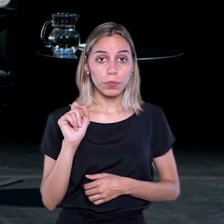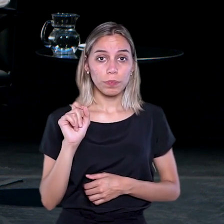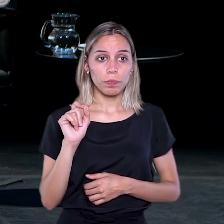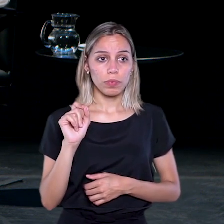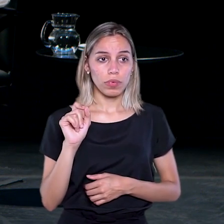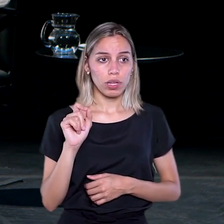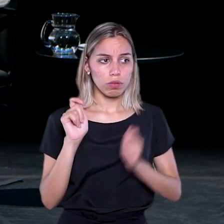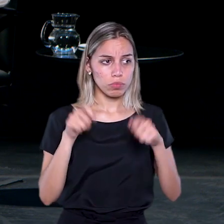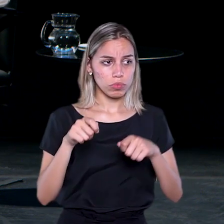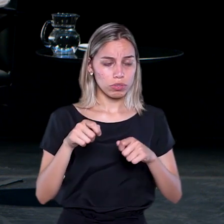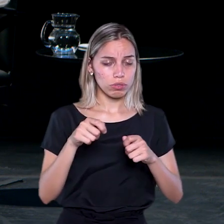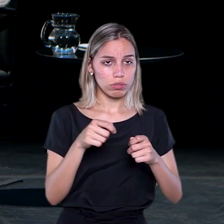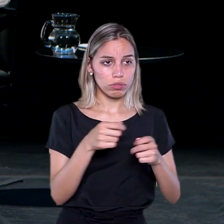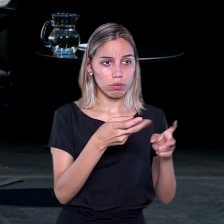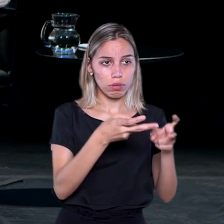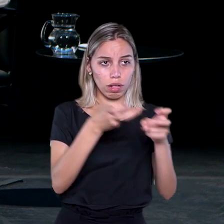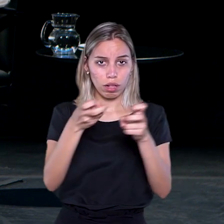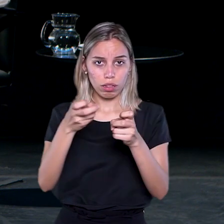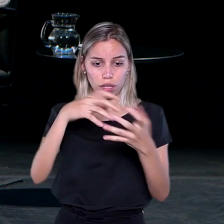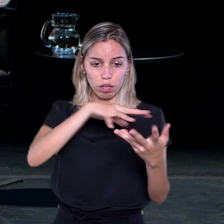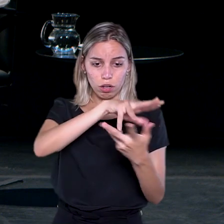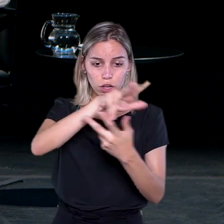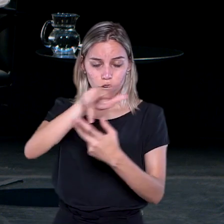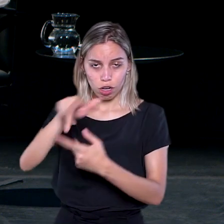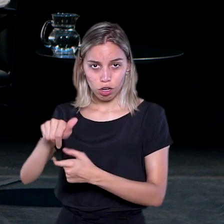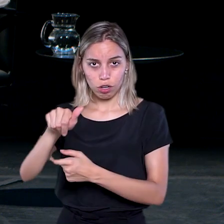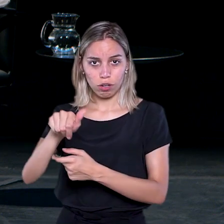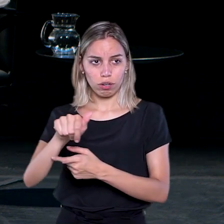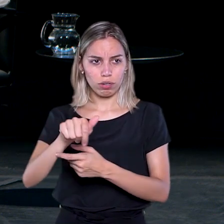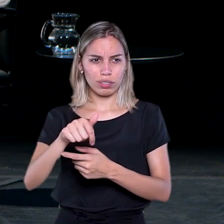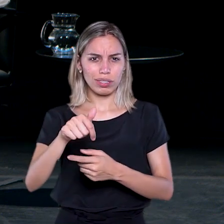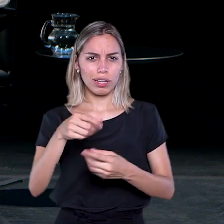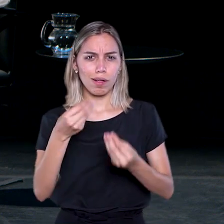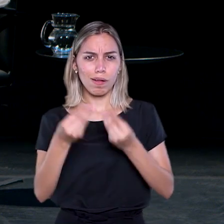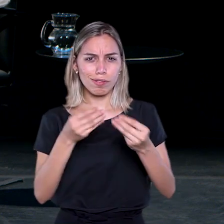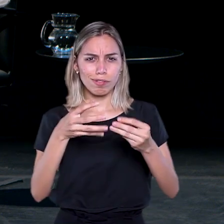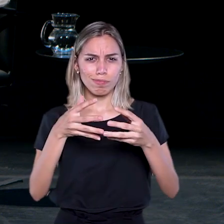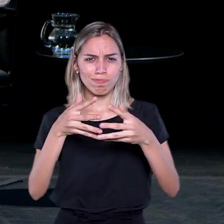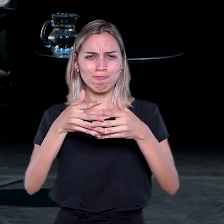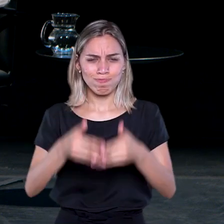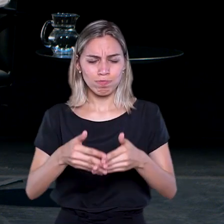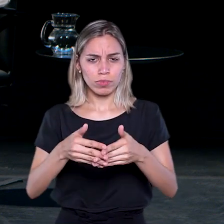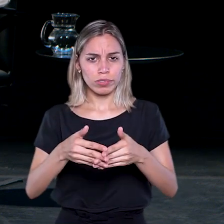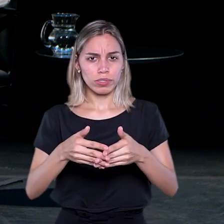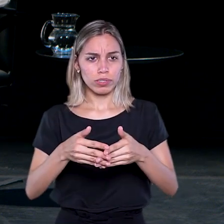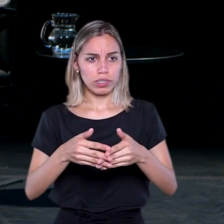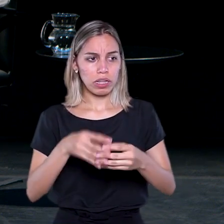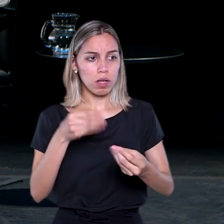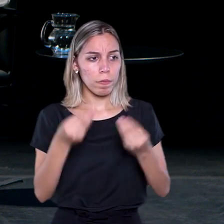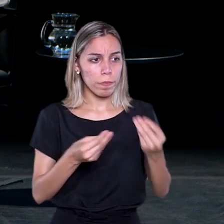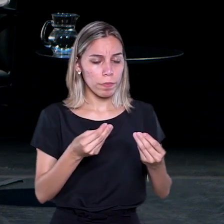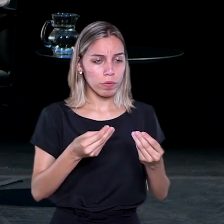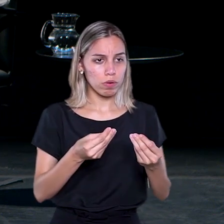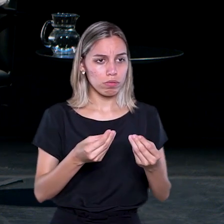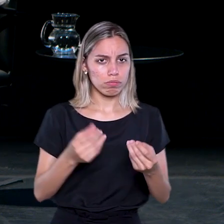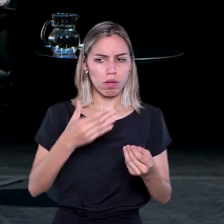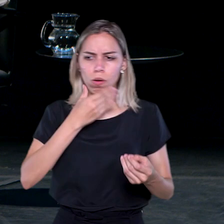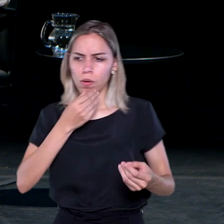a sociedade, em sua complexidade, a entender que raça informa classe, que informa gênero, que